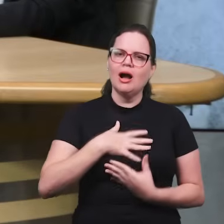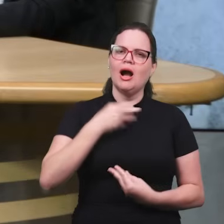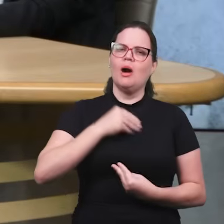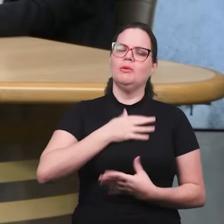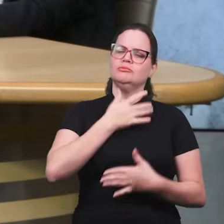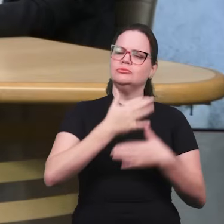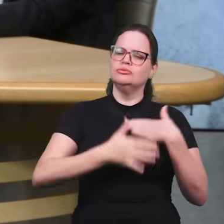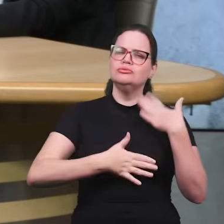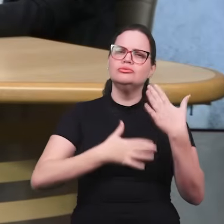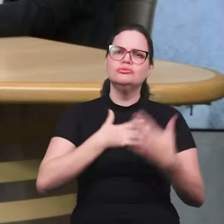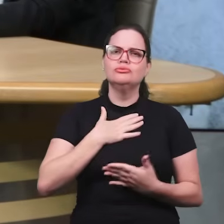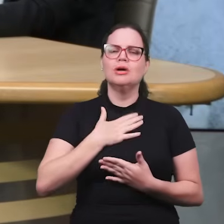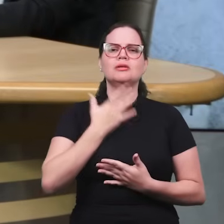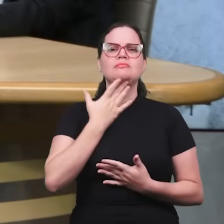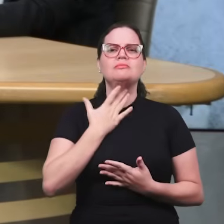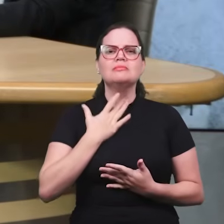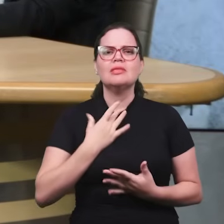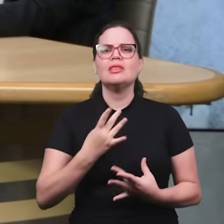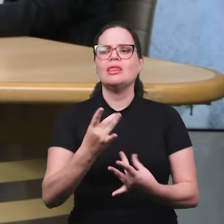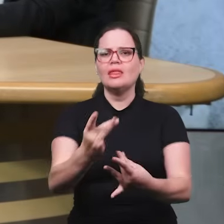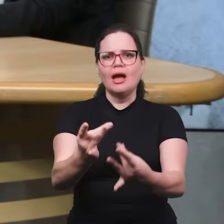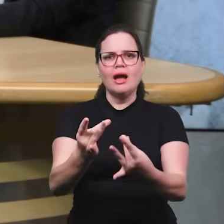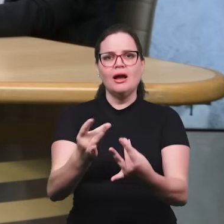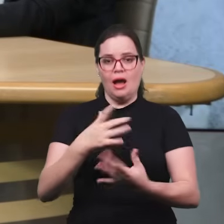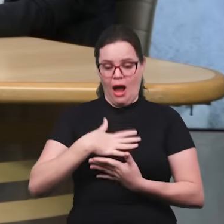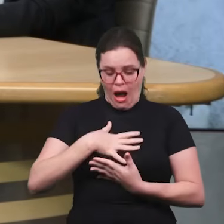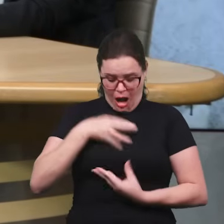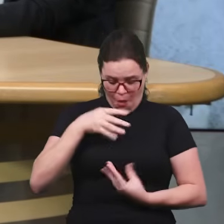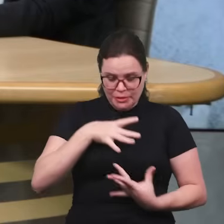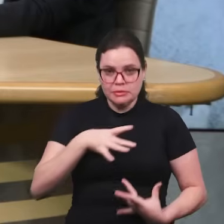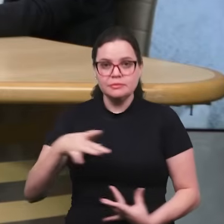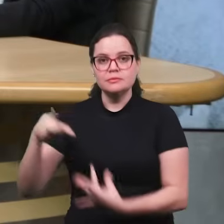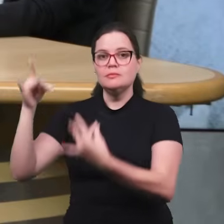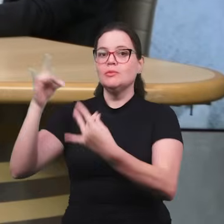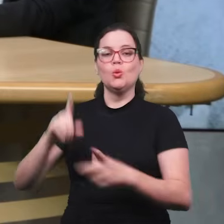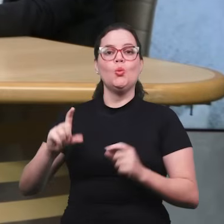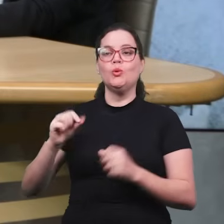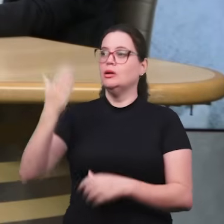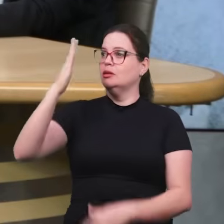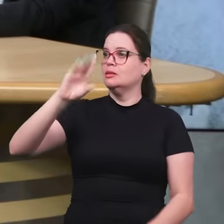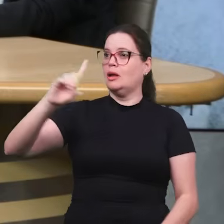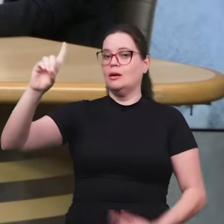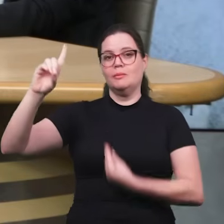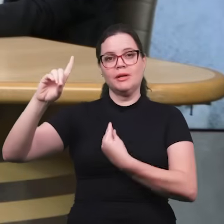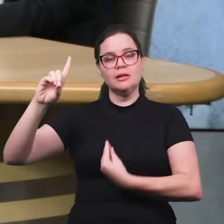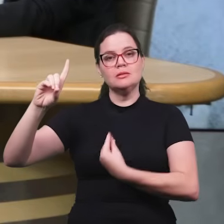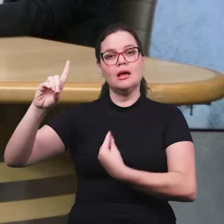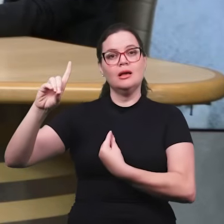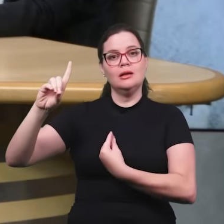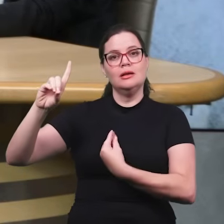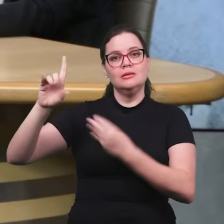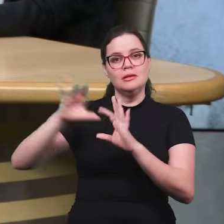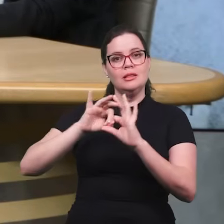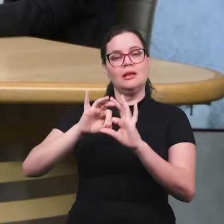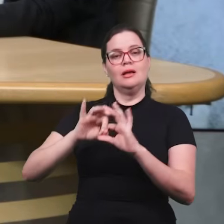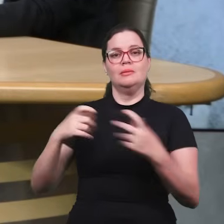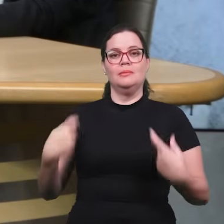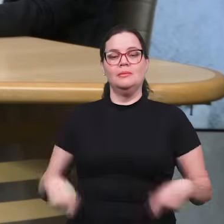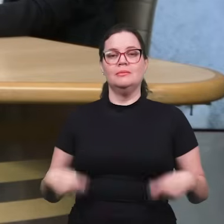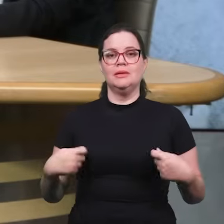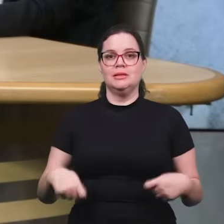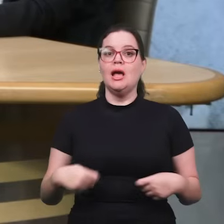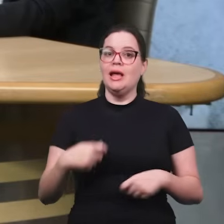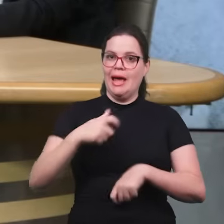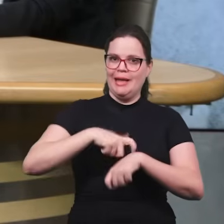que está sedenta, como nós falamos em outros programas, que tem sede da presença de Deus. E quando o Senhor Jesus chama aquela